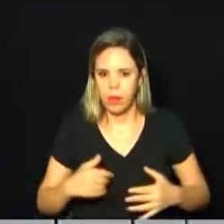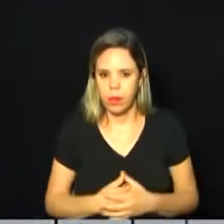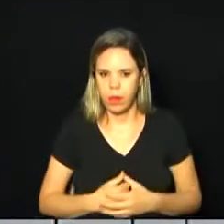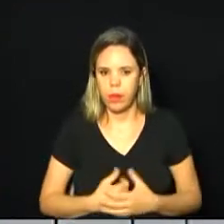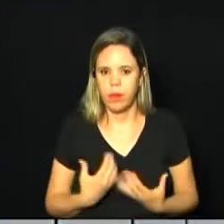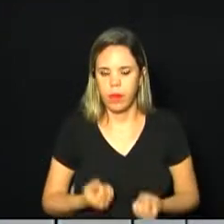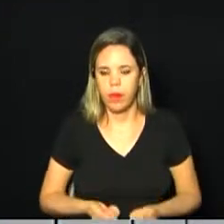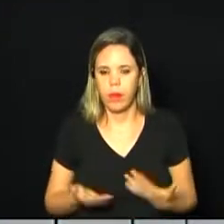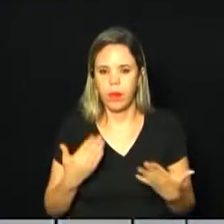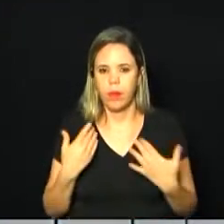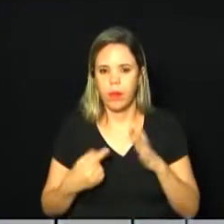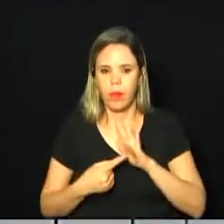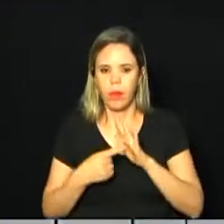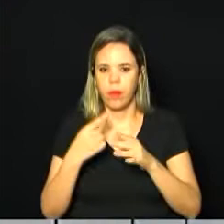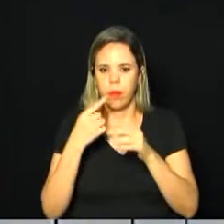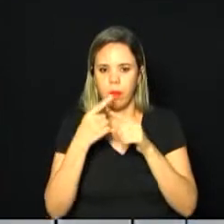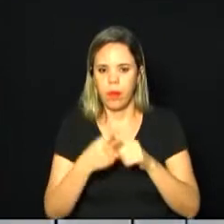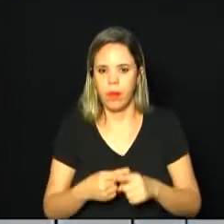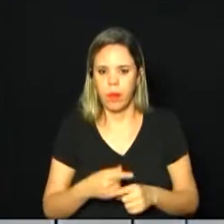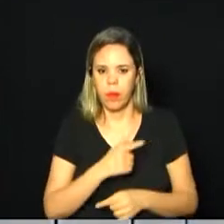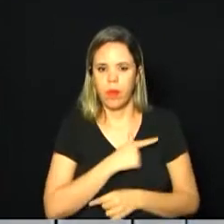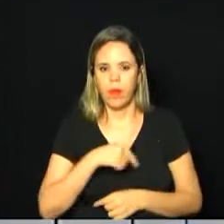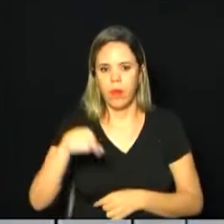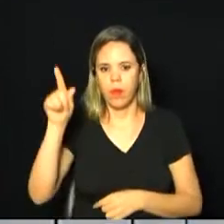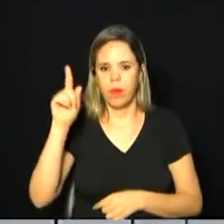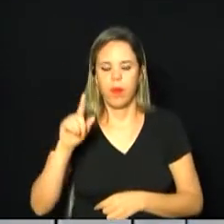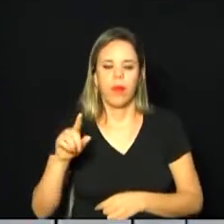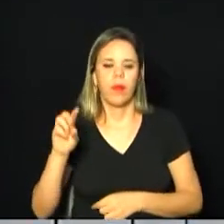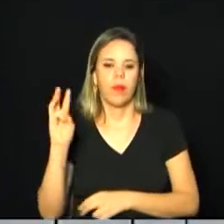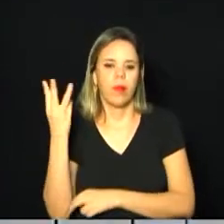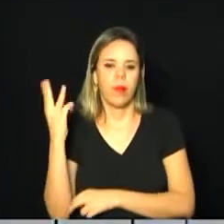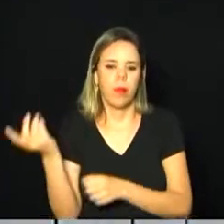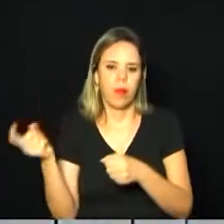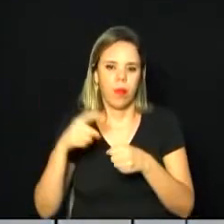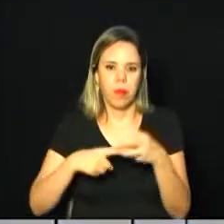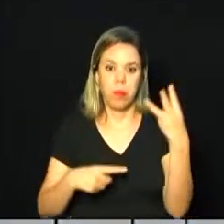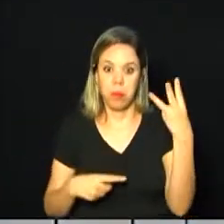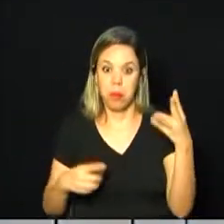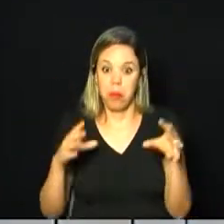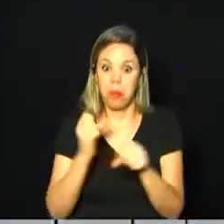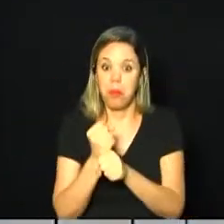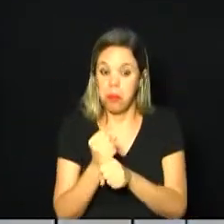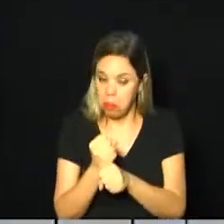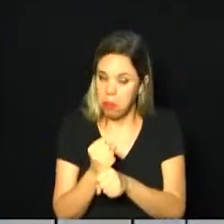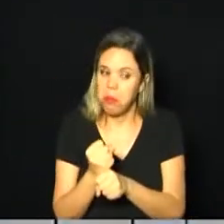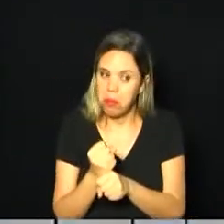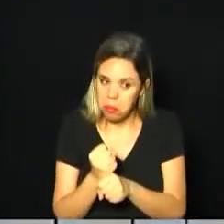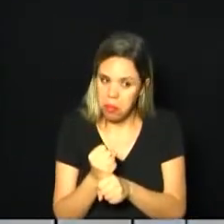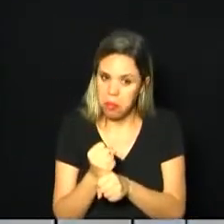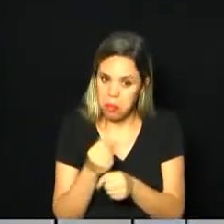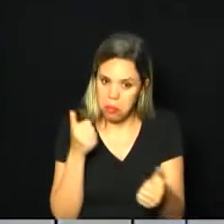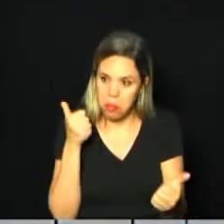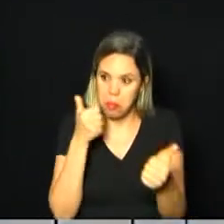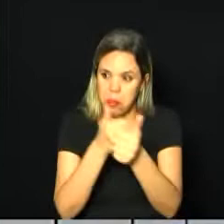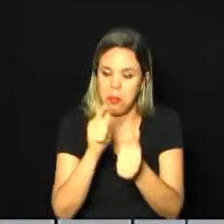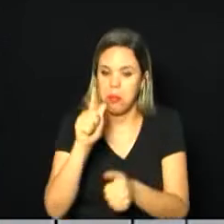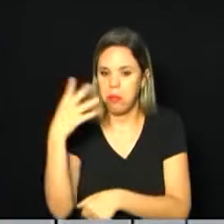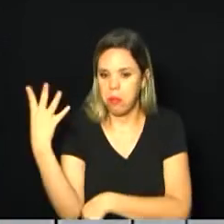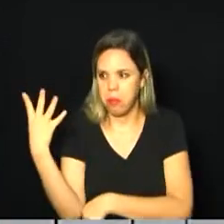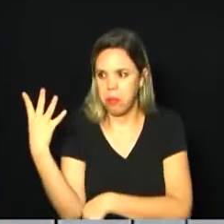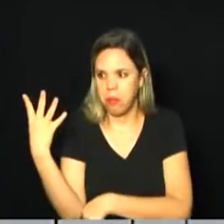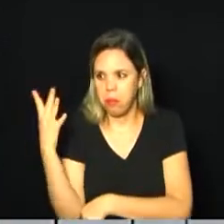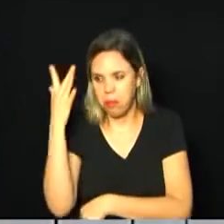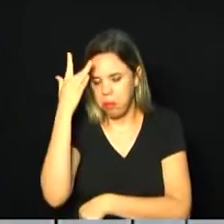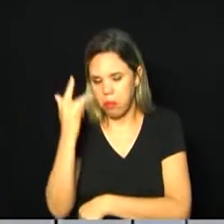vamos balançar as redes Guarani foi para São Luis do Maranhão voltou com três pontos na bagagem se aproximou do G4